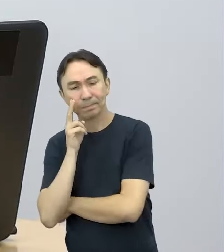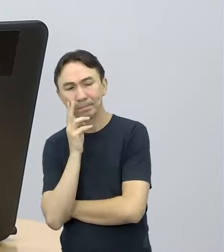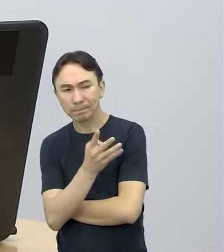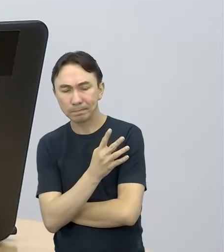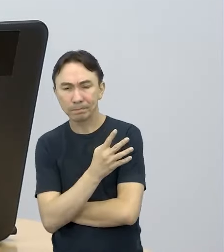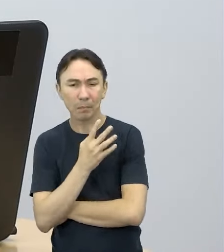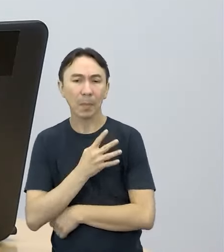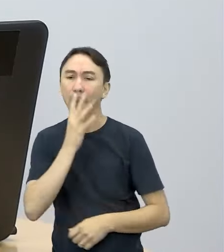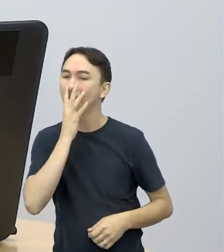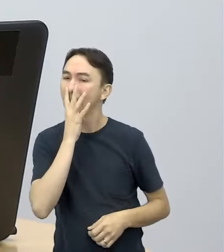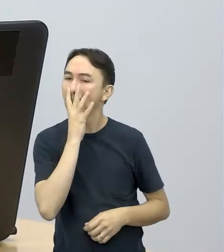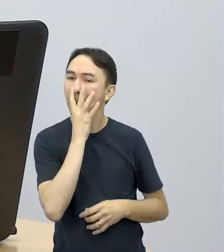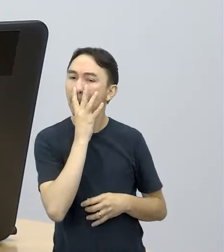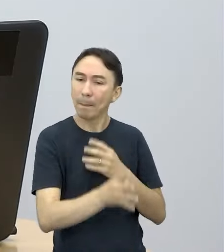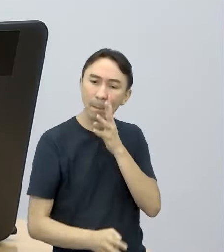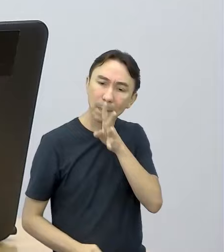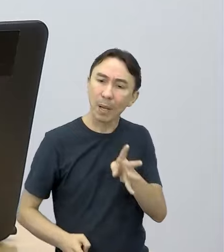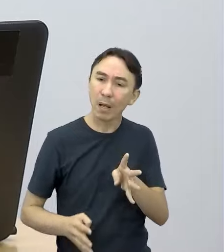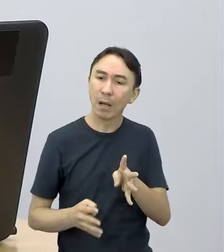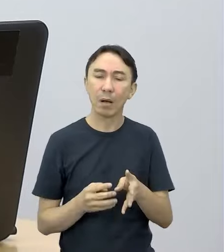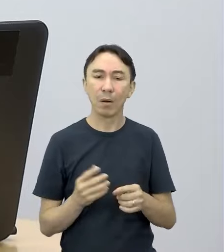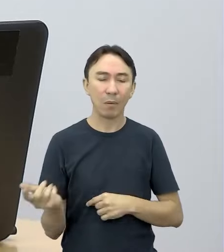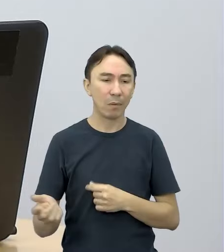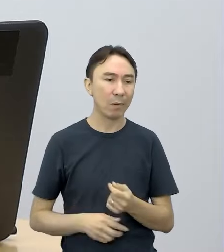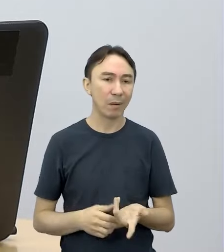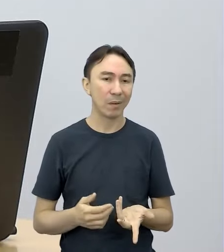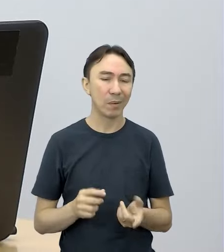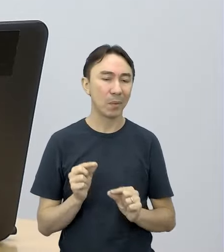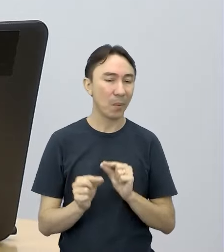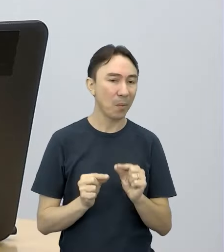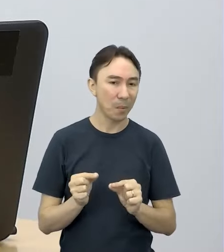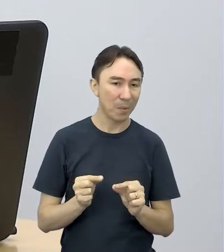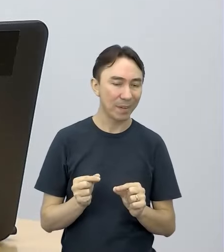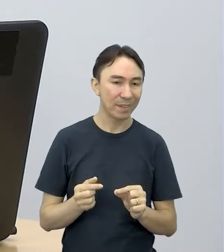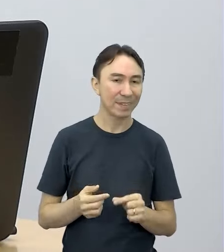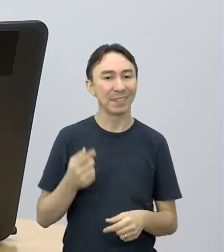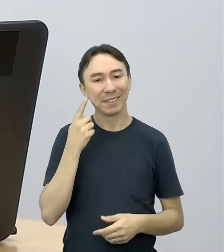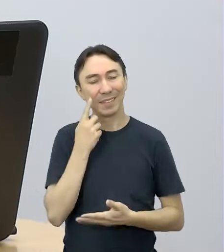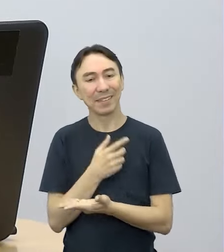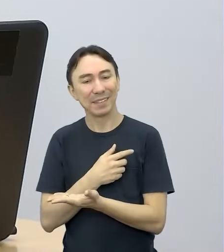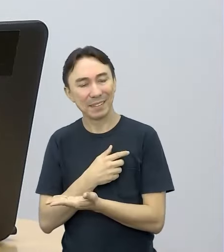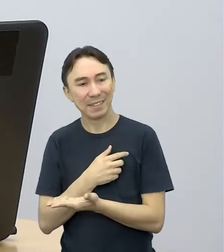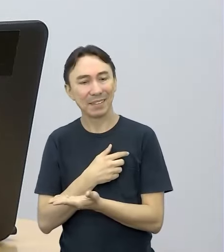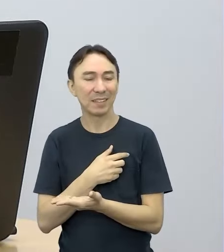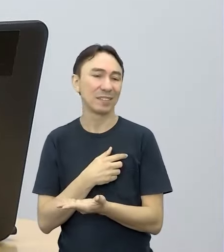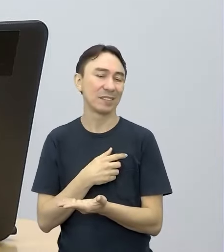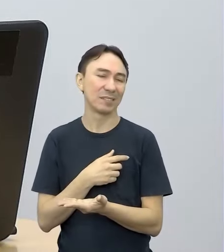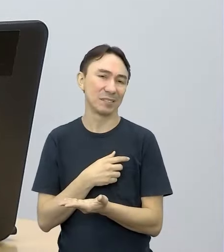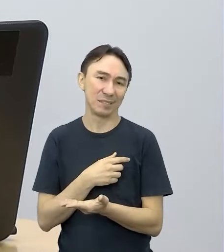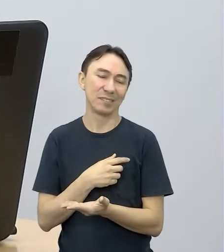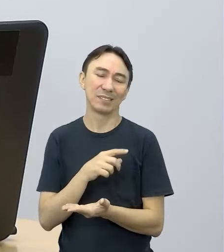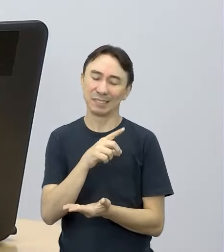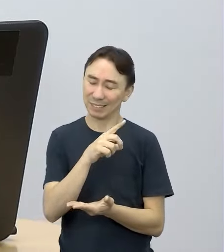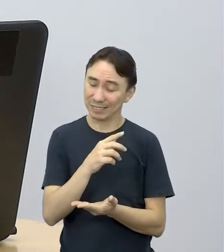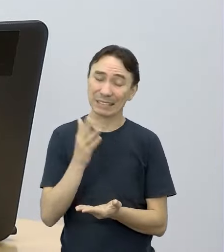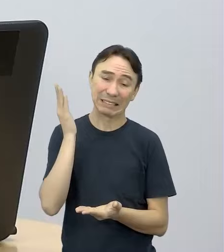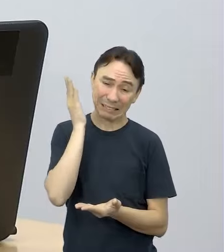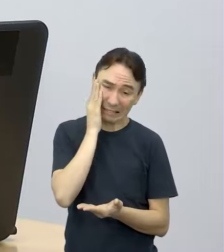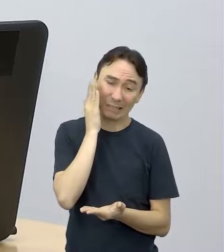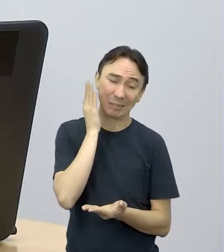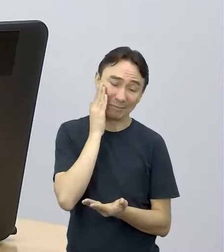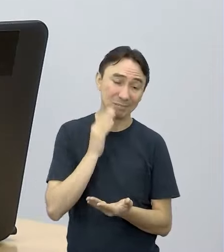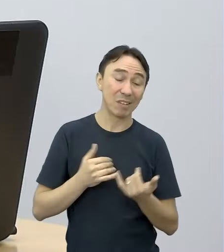ler, né, sobre o que chega na mão deles para fazer essas leituras, né, e a gente sabe da quantidade de